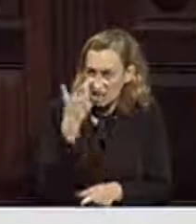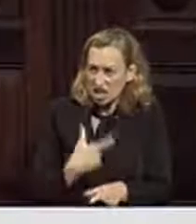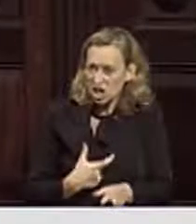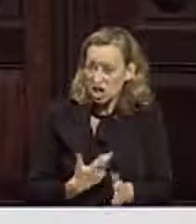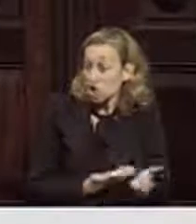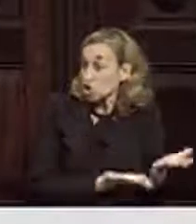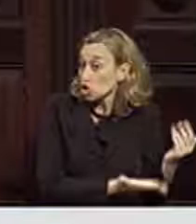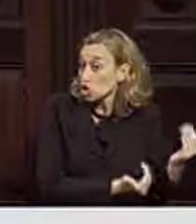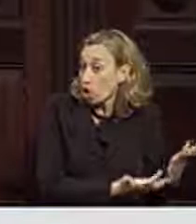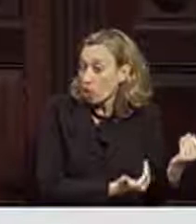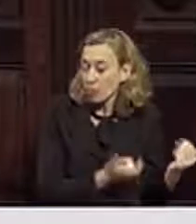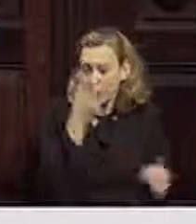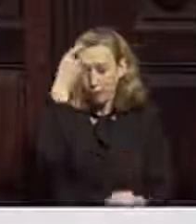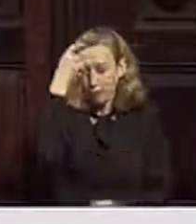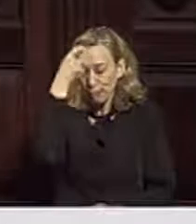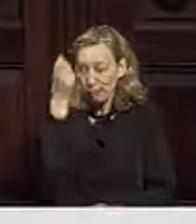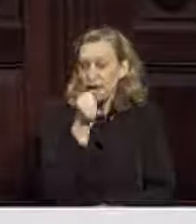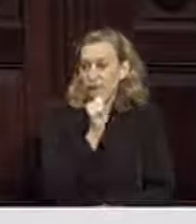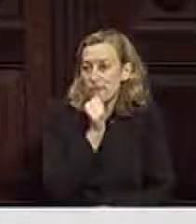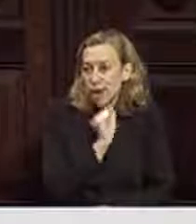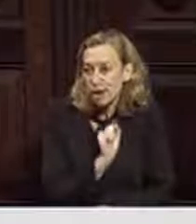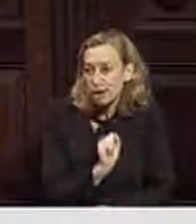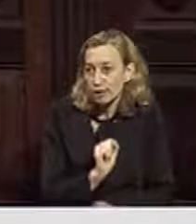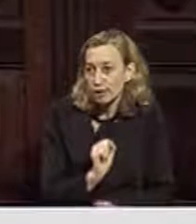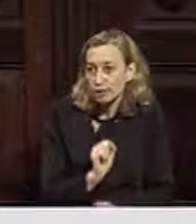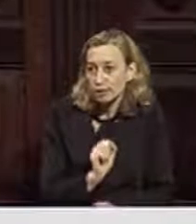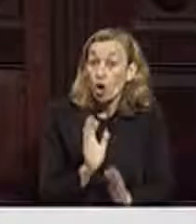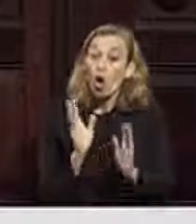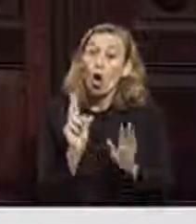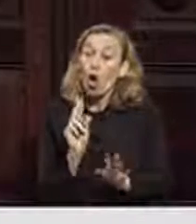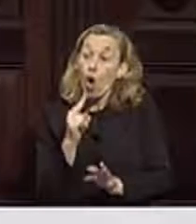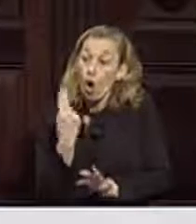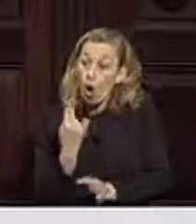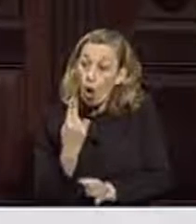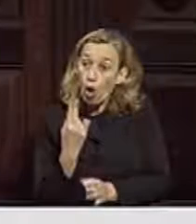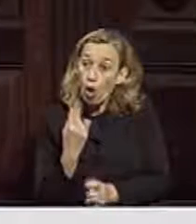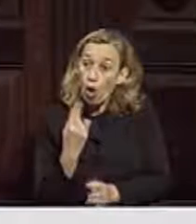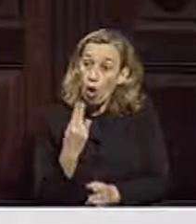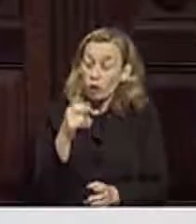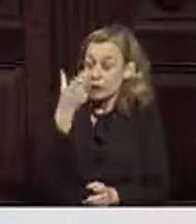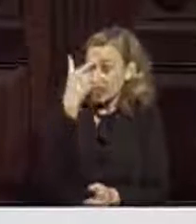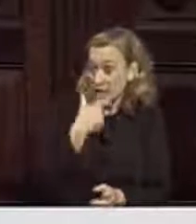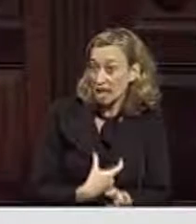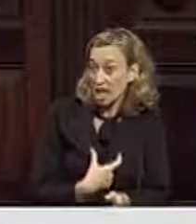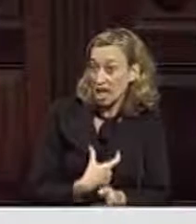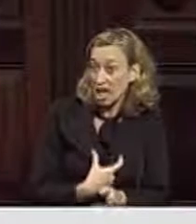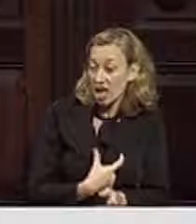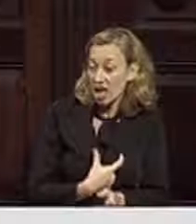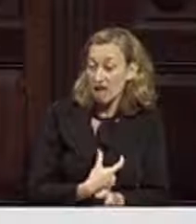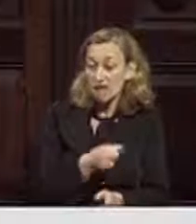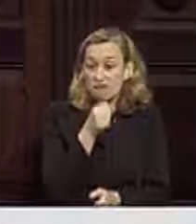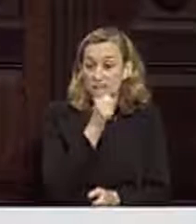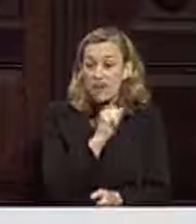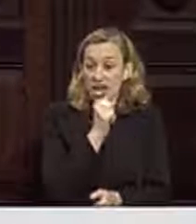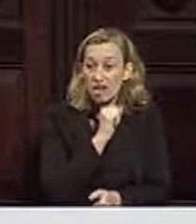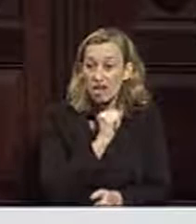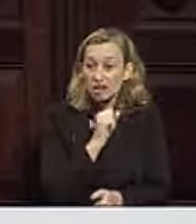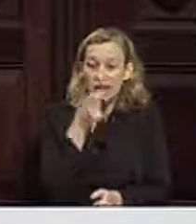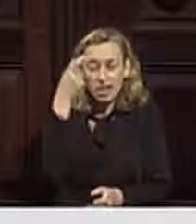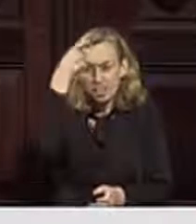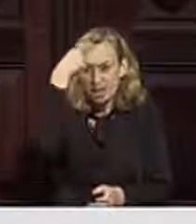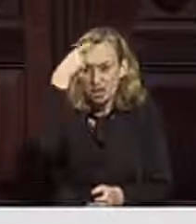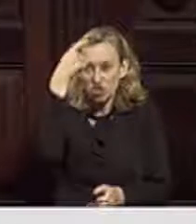Como conheço muitas pessoas de mais idade que têm cabeça jovem. Muito se fala no Brasil em renovar a política,